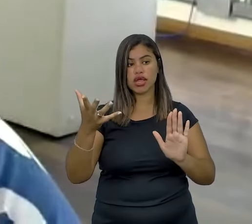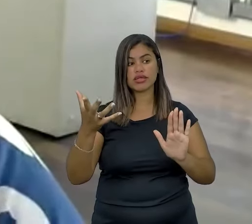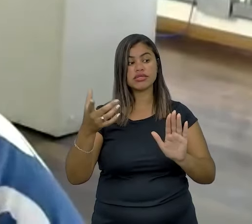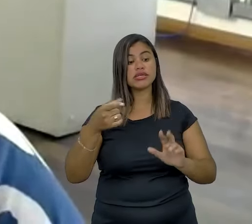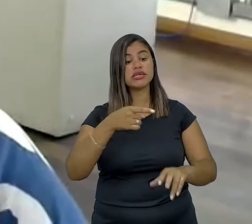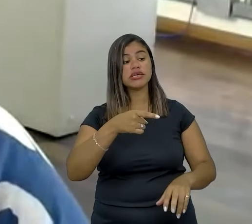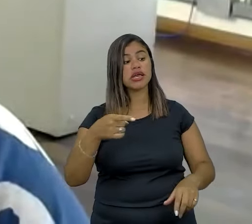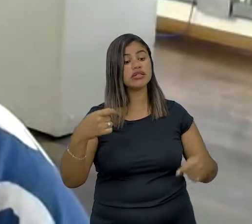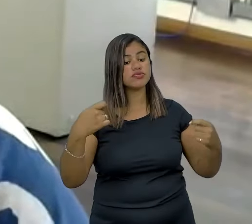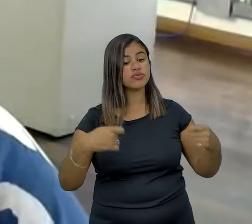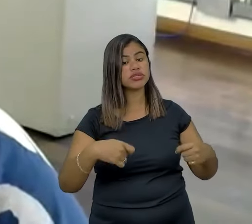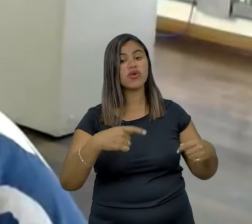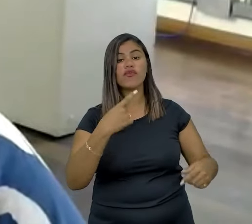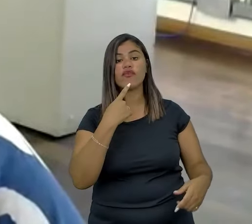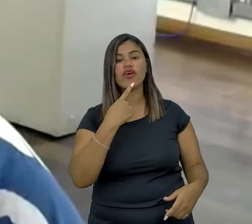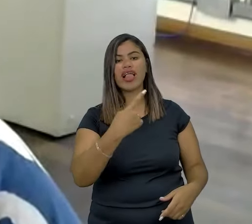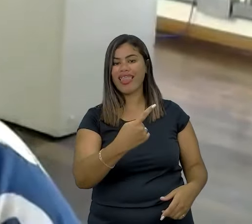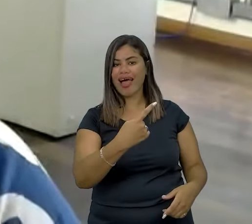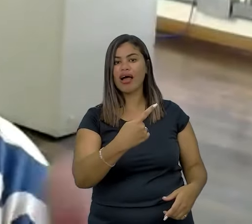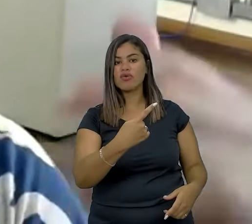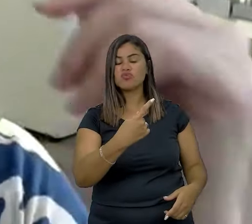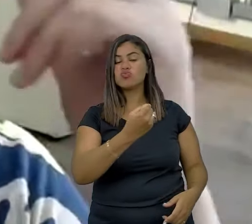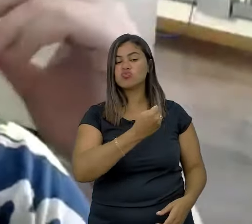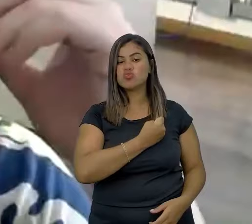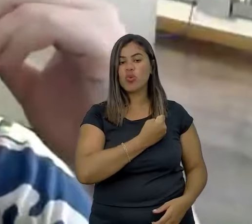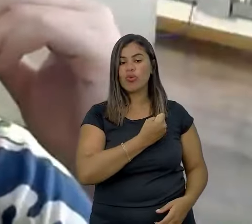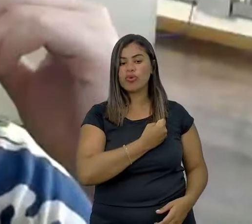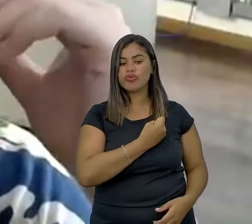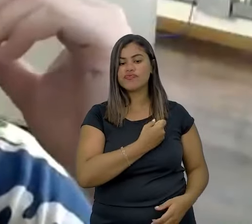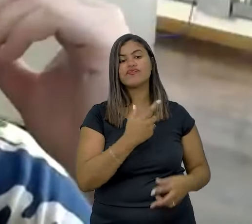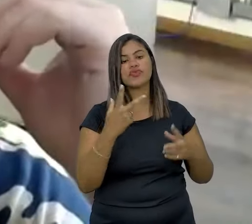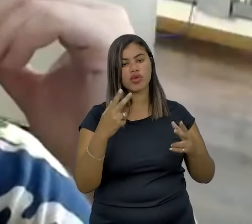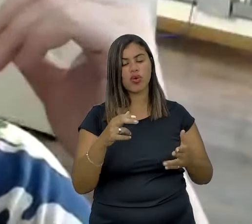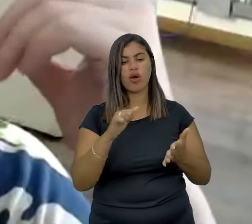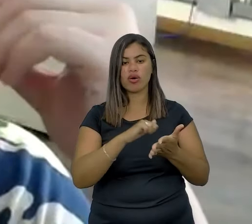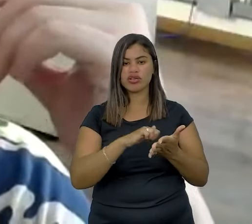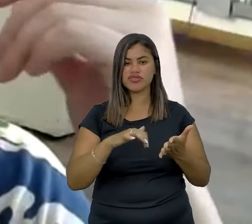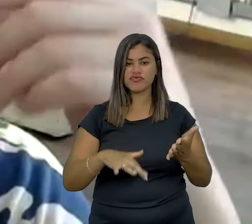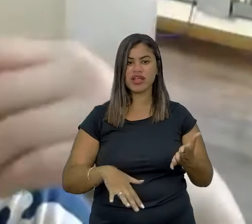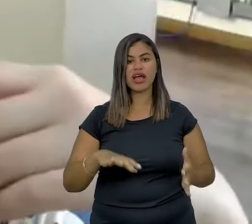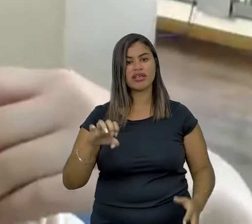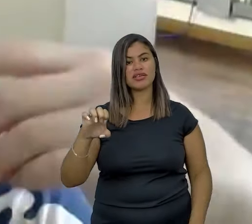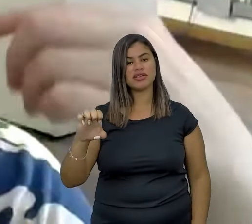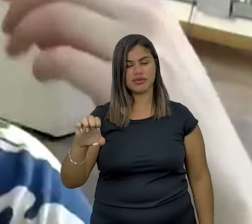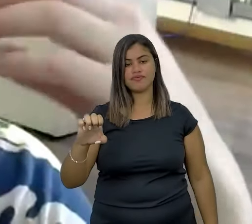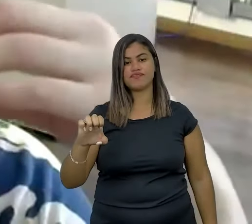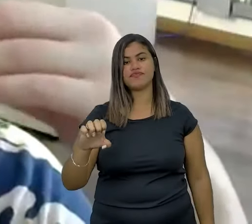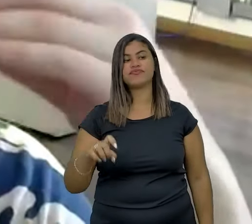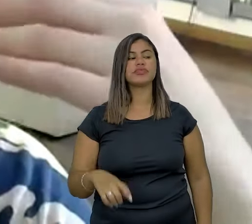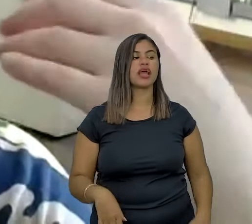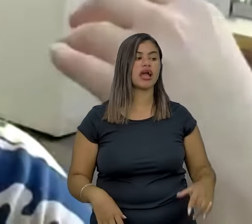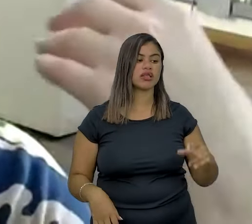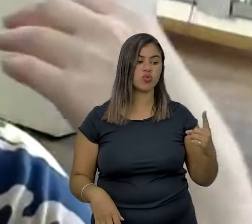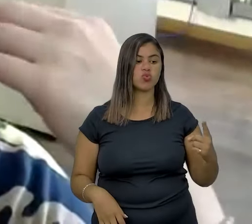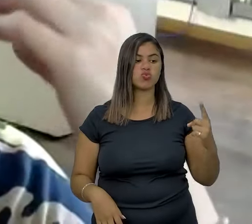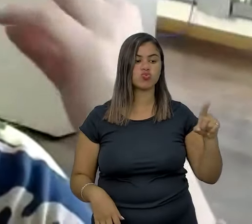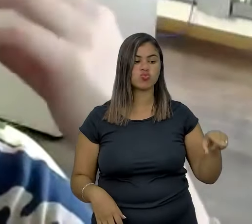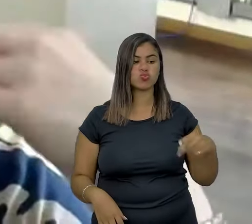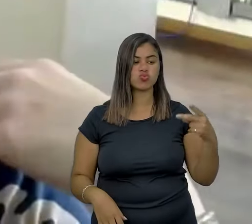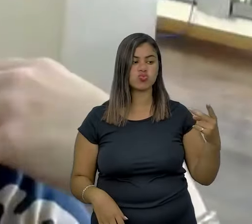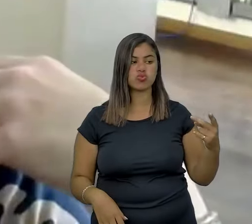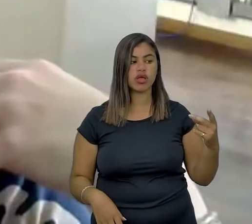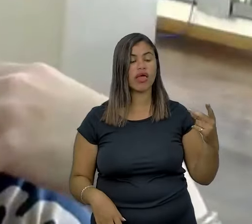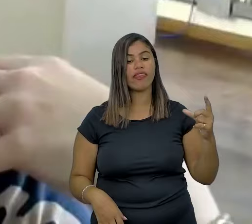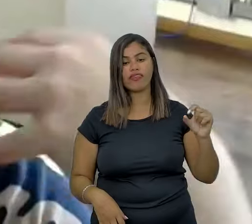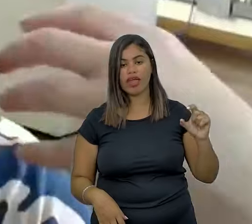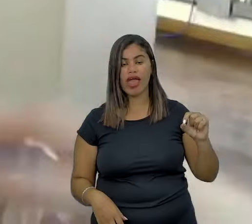precisam recitar a sequência dos números, né, como foi solicitado lá no item E. Então, de 10 em 10, a partir do